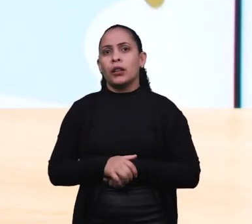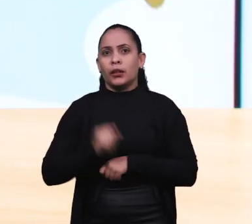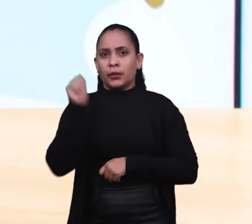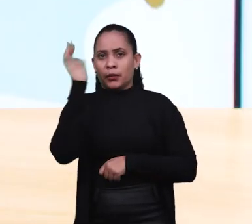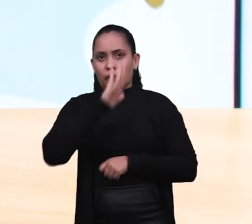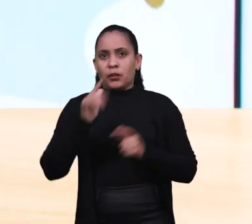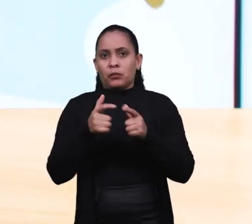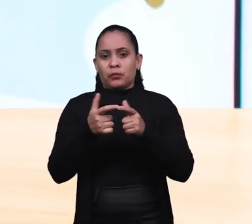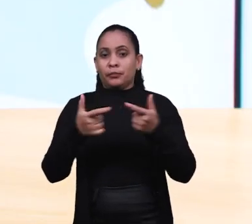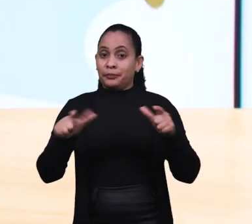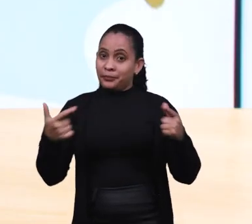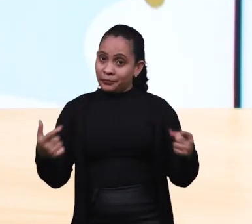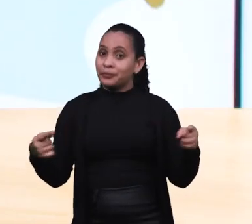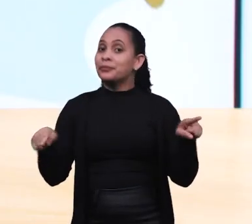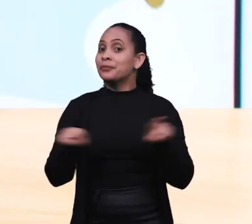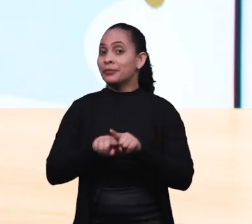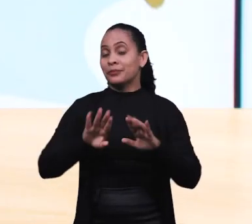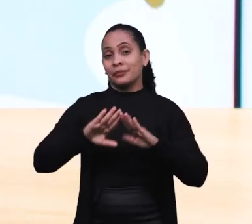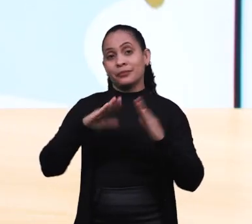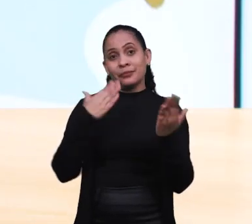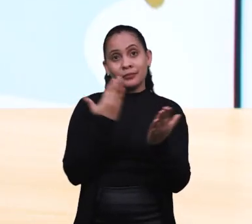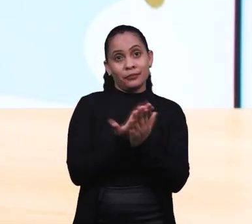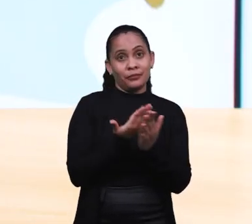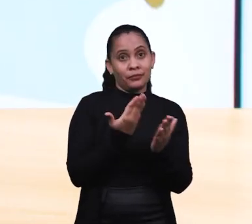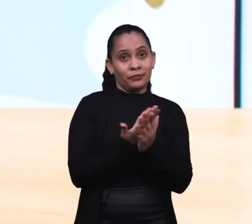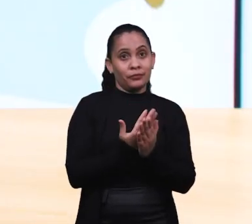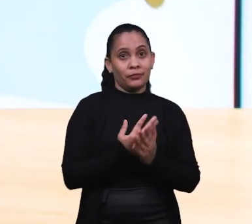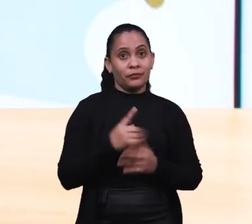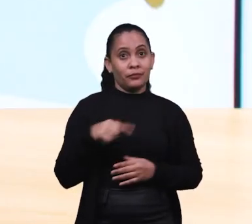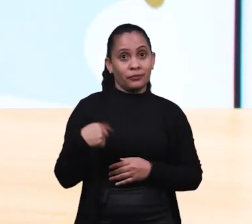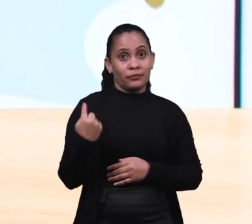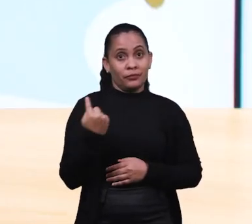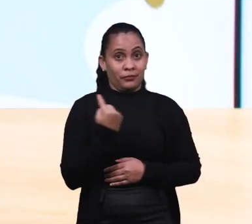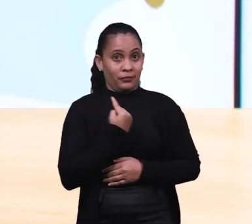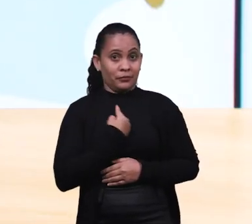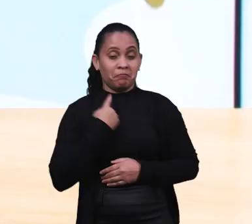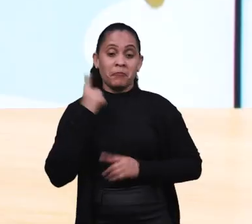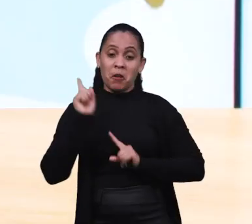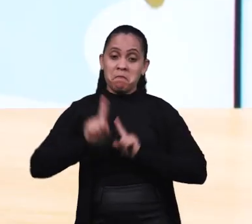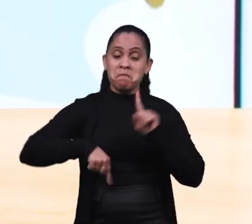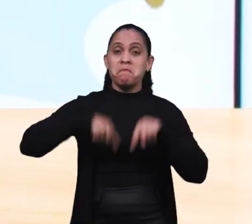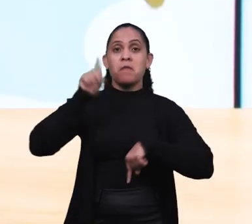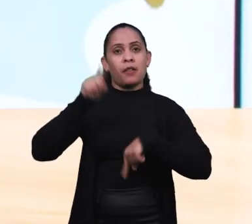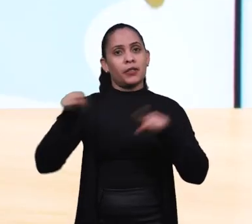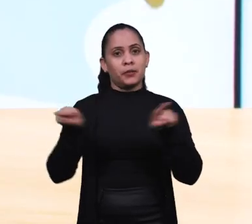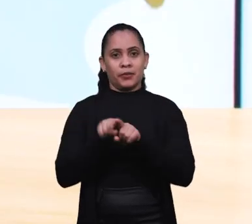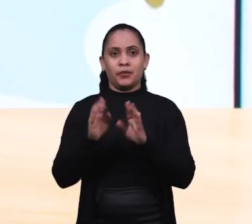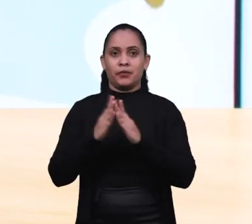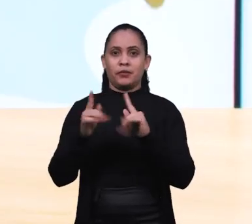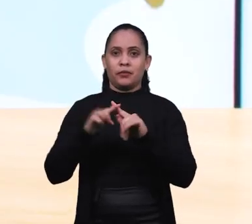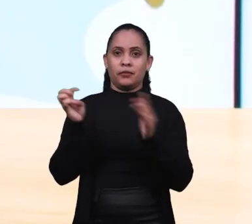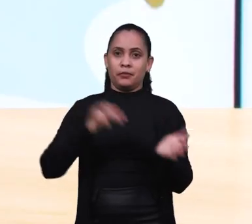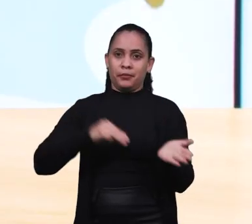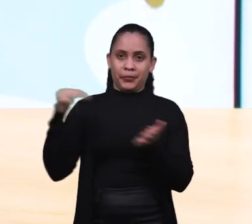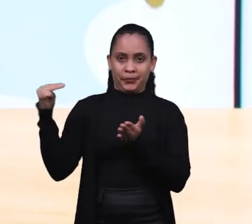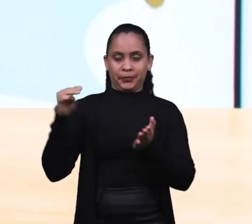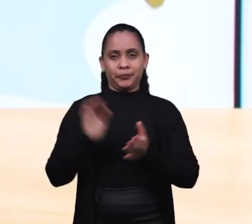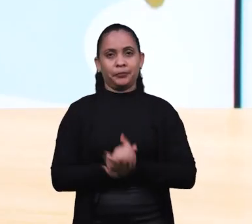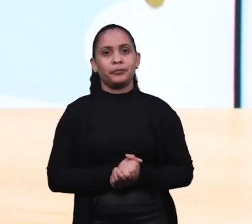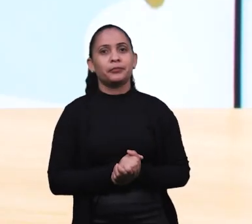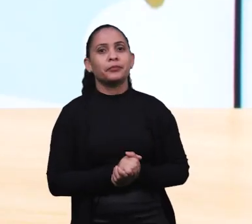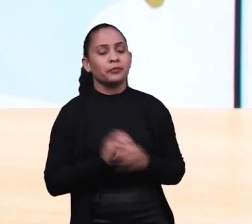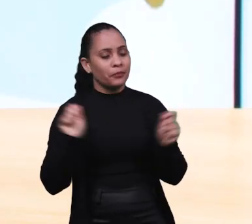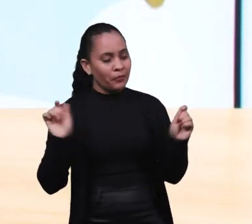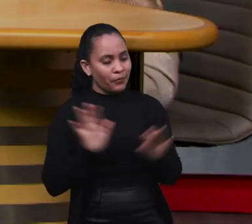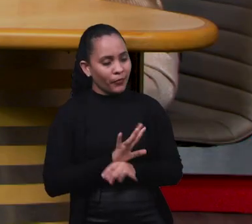instituições escolares, tanto também nas igrejas, e também nós já vemos um significativo avanço também na Igreja Cristã Maranata. Que